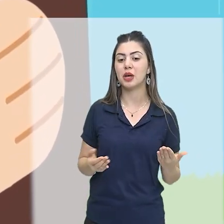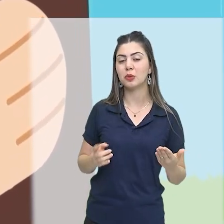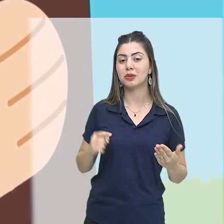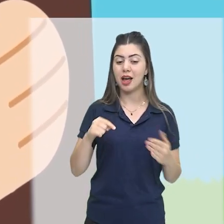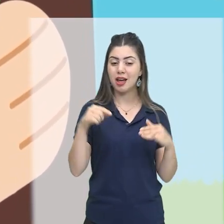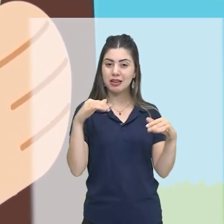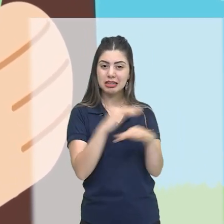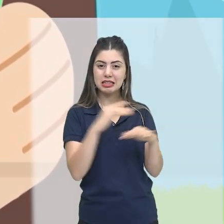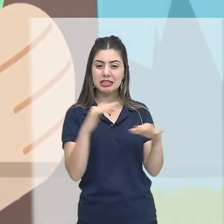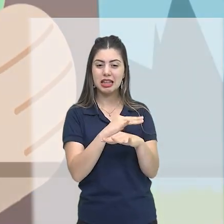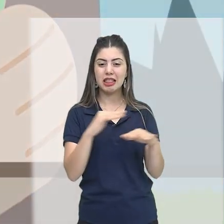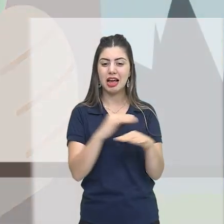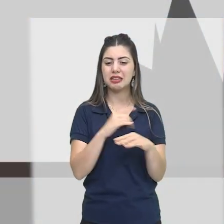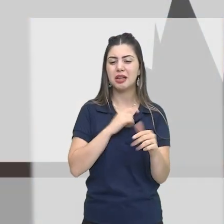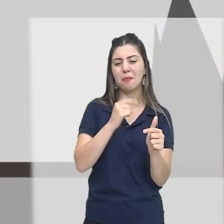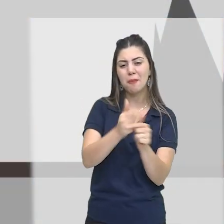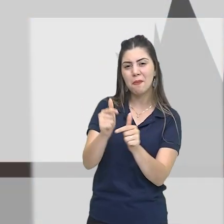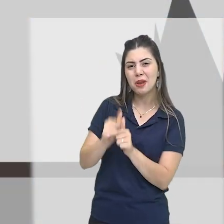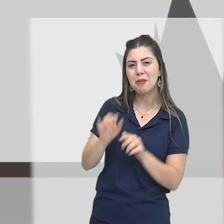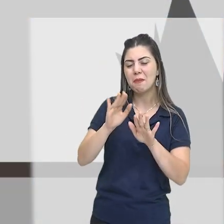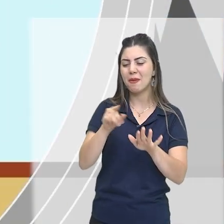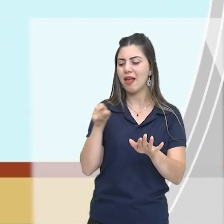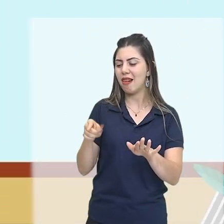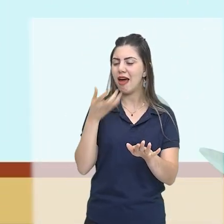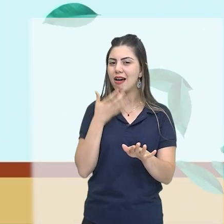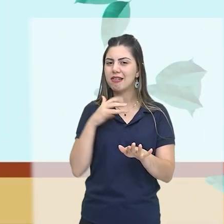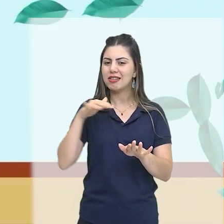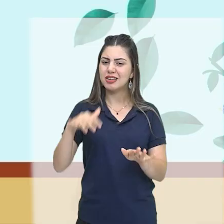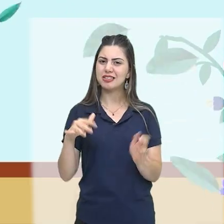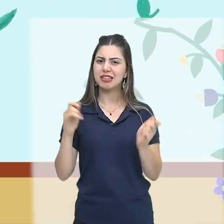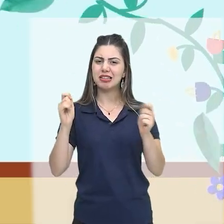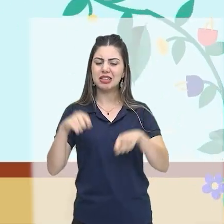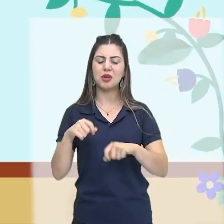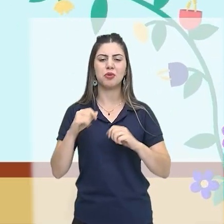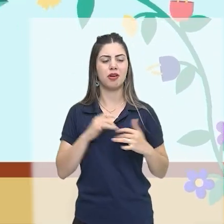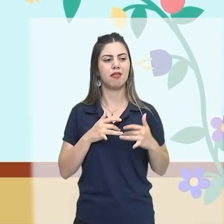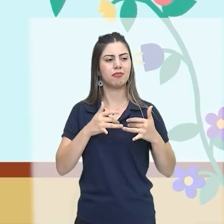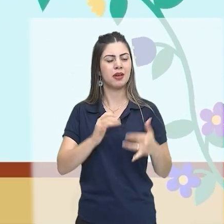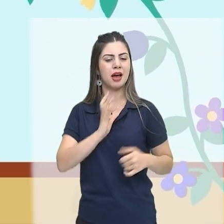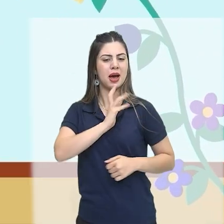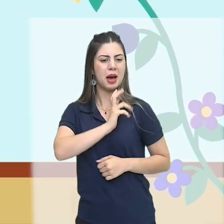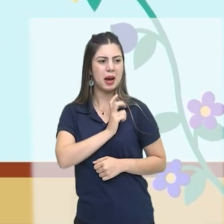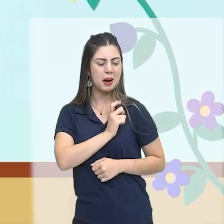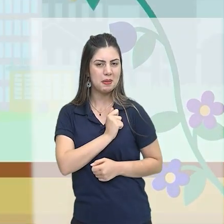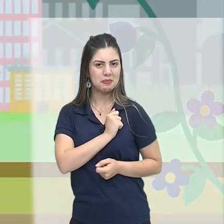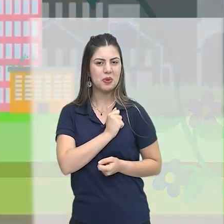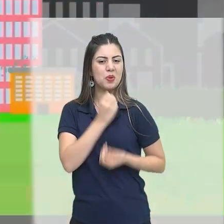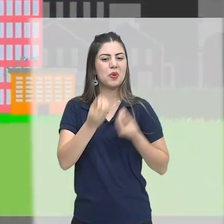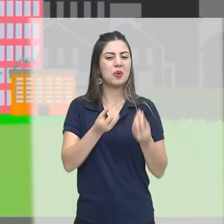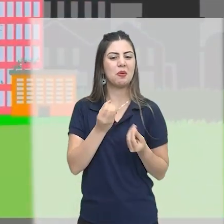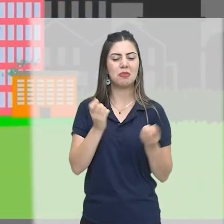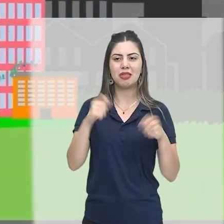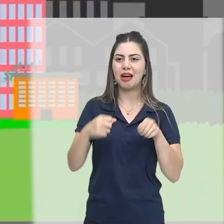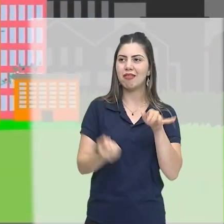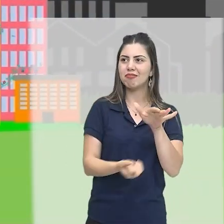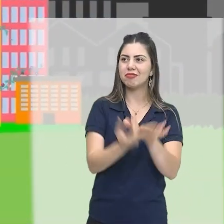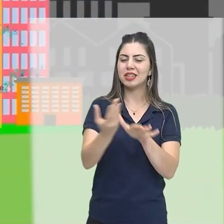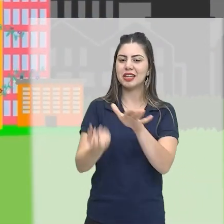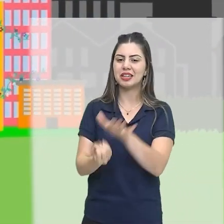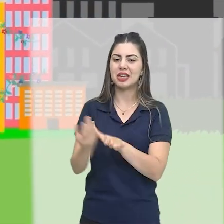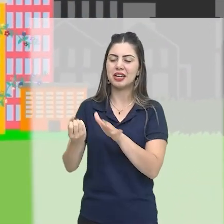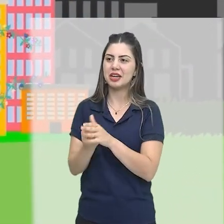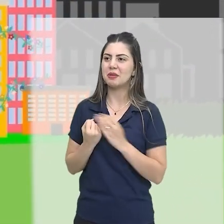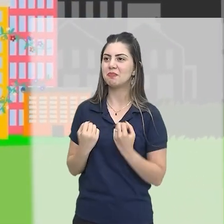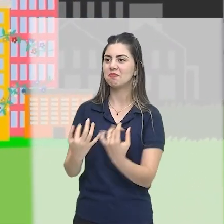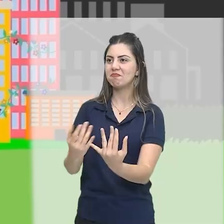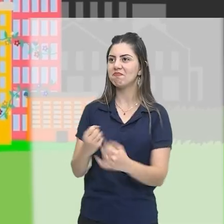de uma cidade de canhões, um menino com um dedo verde mostrava que a verdadeira força está na criação,